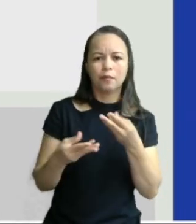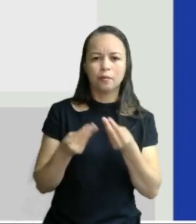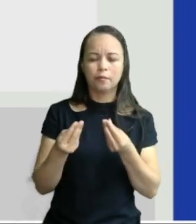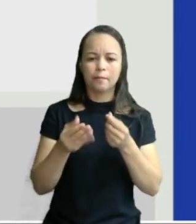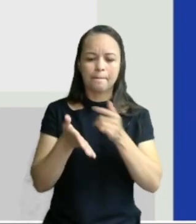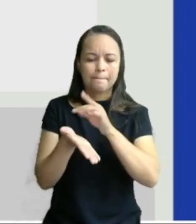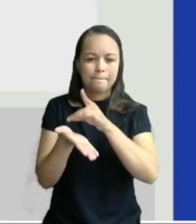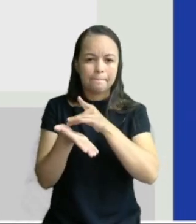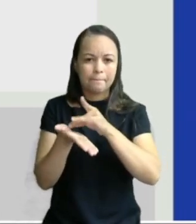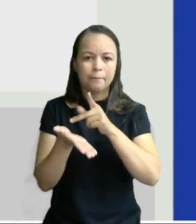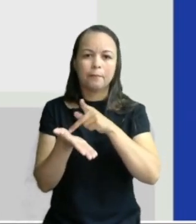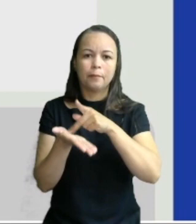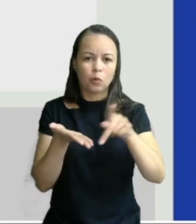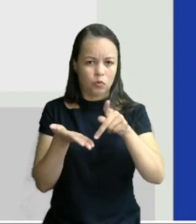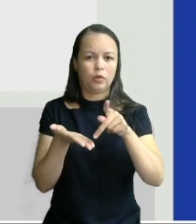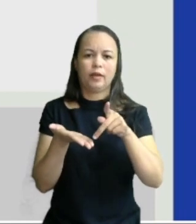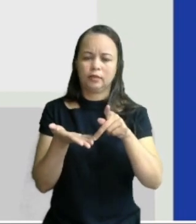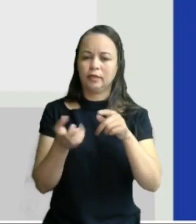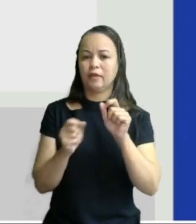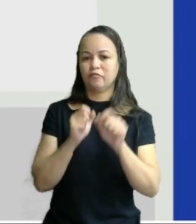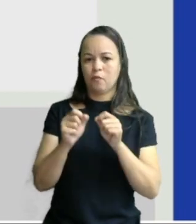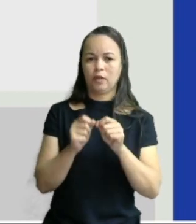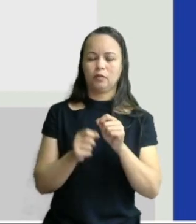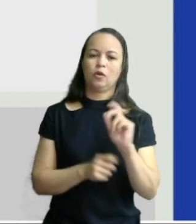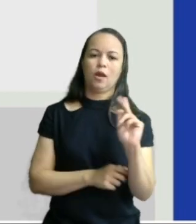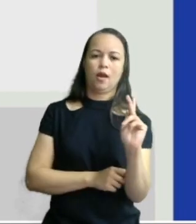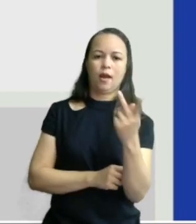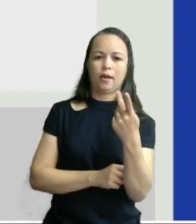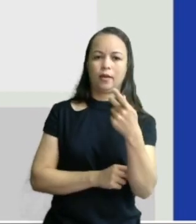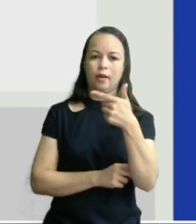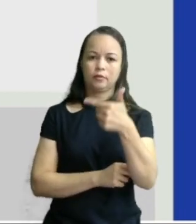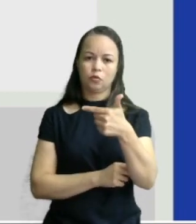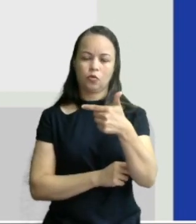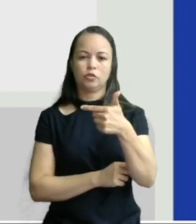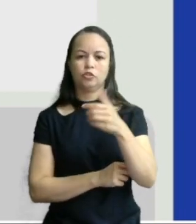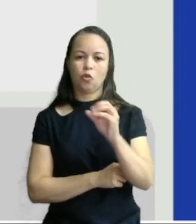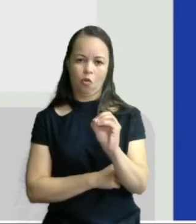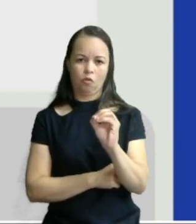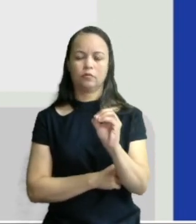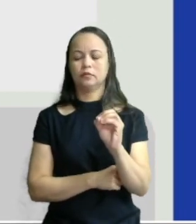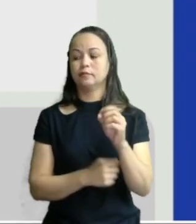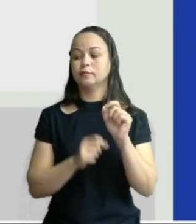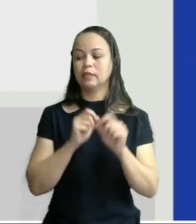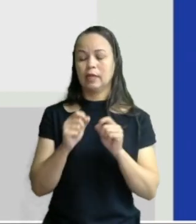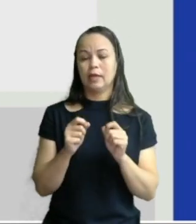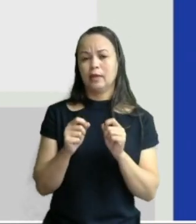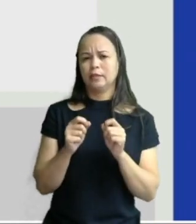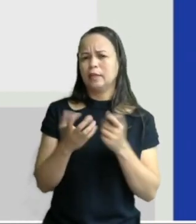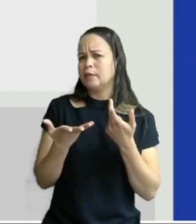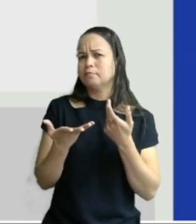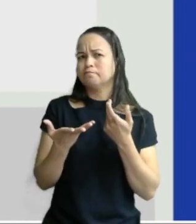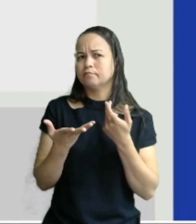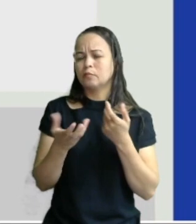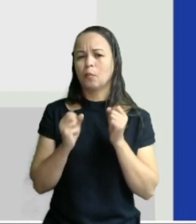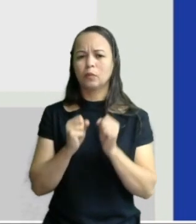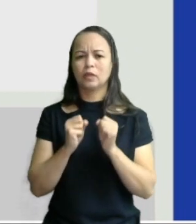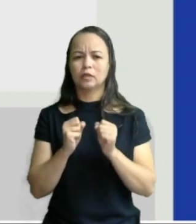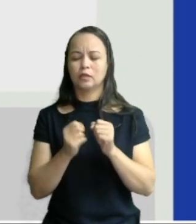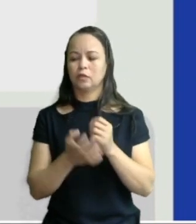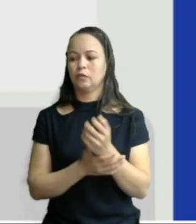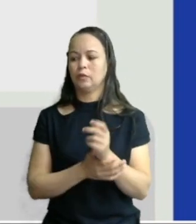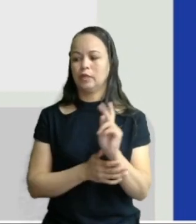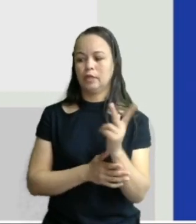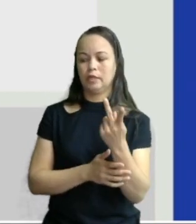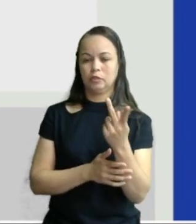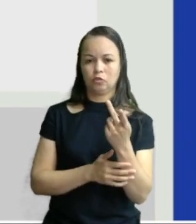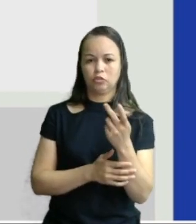por apenas H2O, né, que são os dois elementos o de hidrogênio e o de oxigênio. A